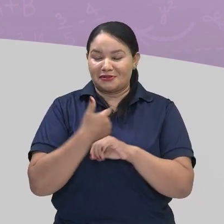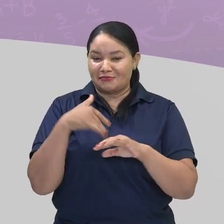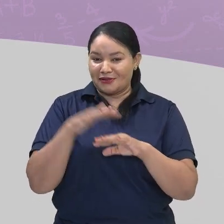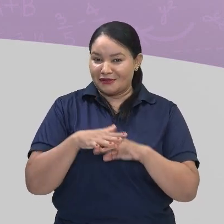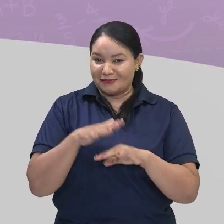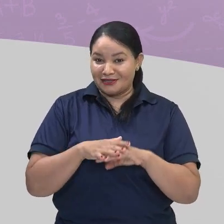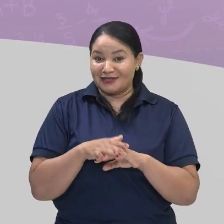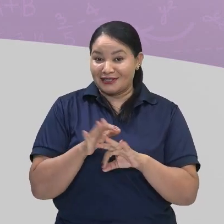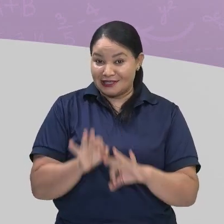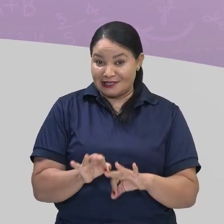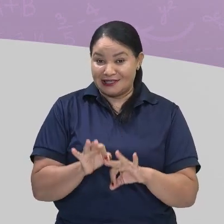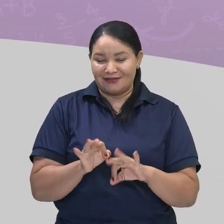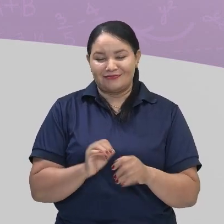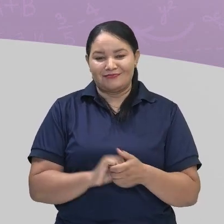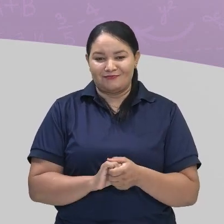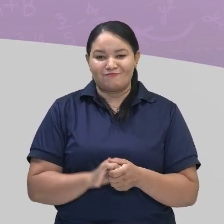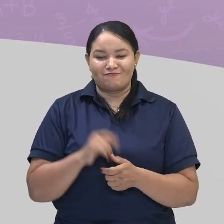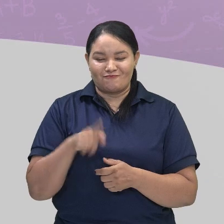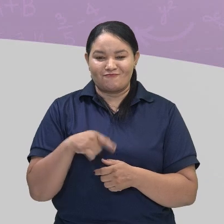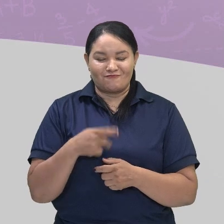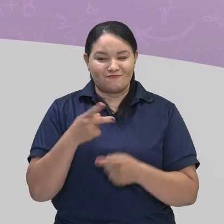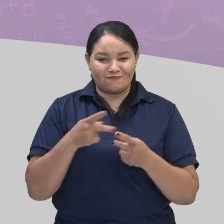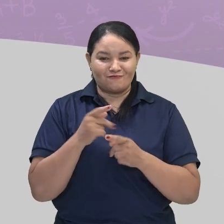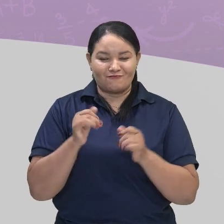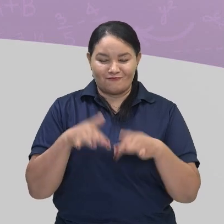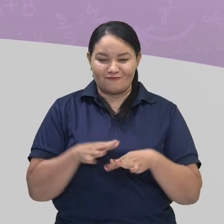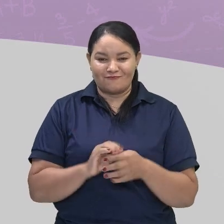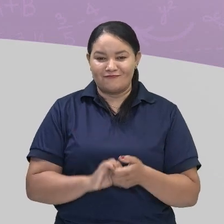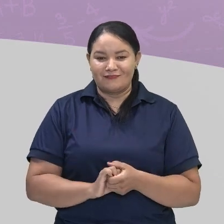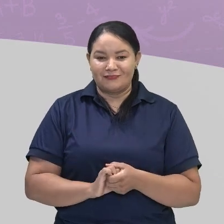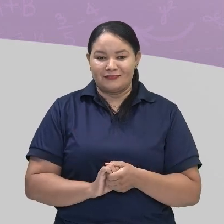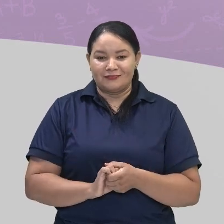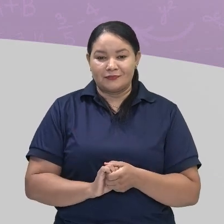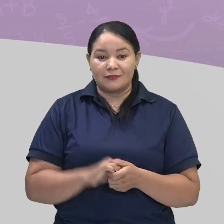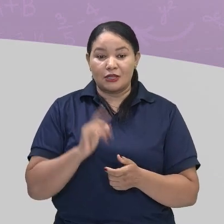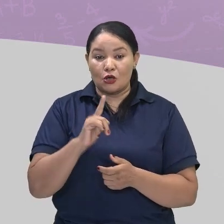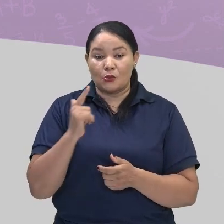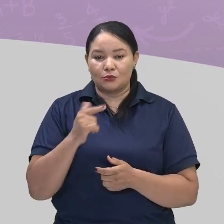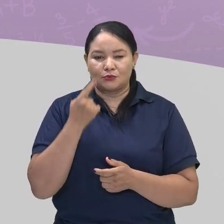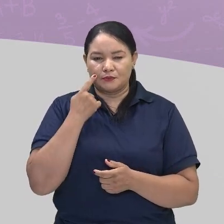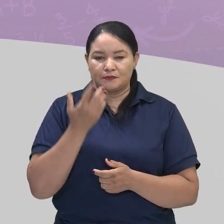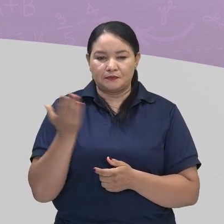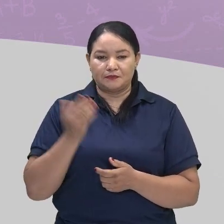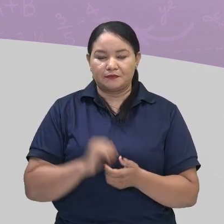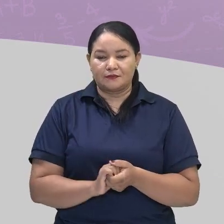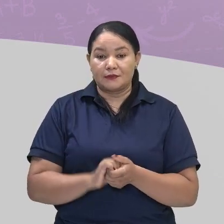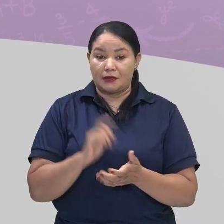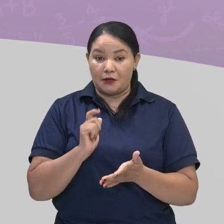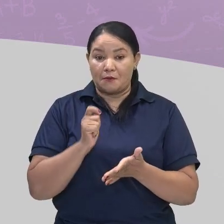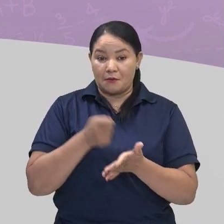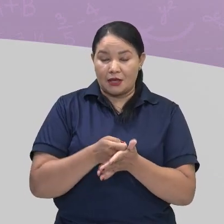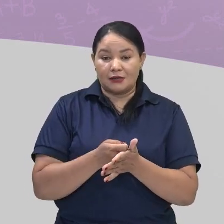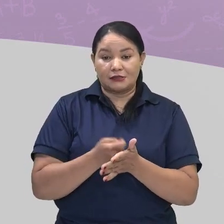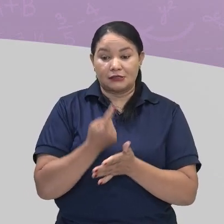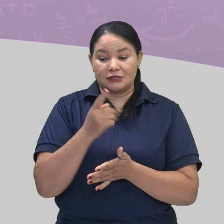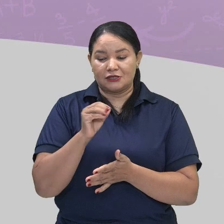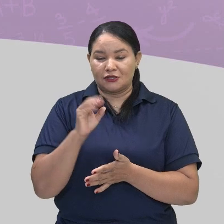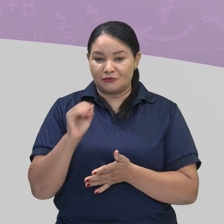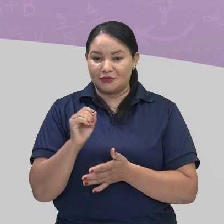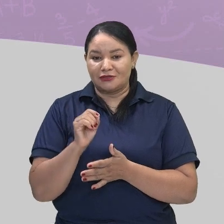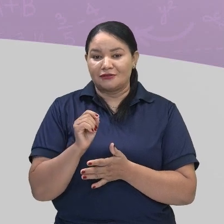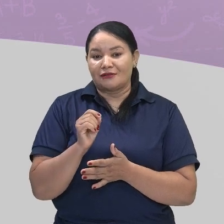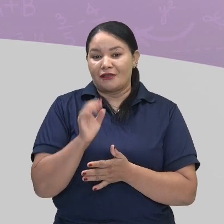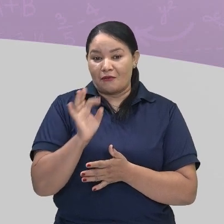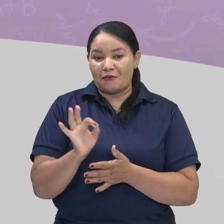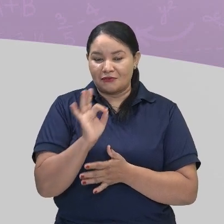matemática, certo? É isso que você vai dizer no final desse curso aqui pra gente. Mas tem outra situação, ó. Já paguei 100% do carro. Ai,